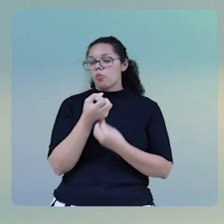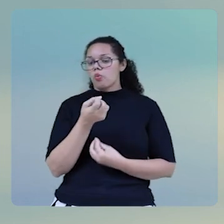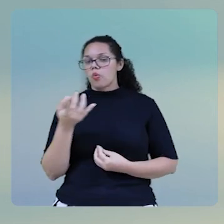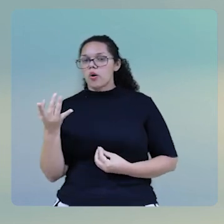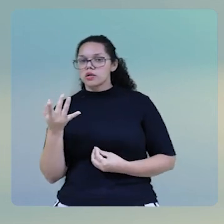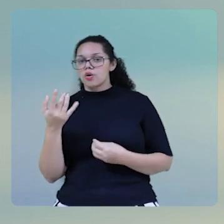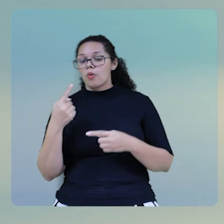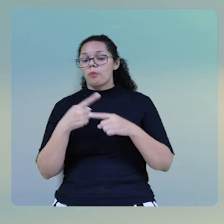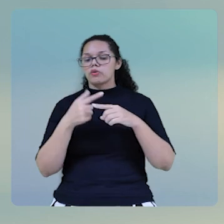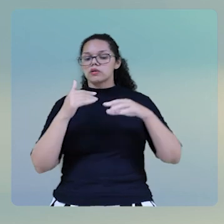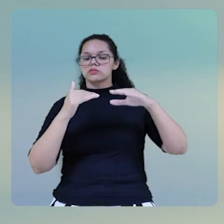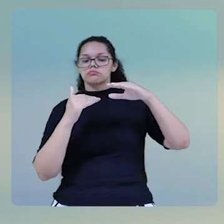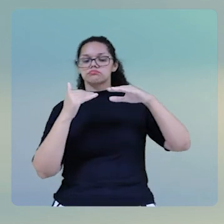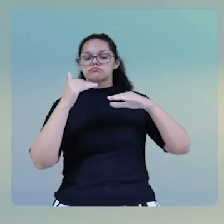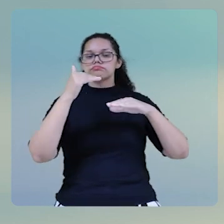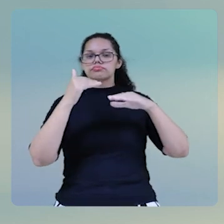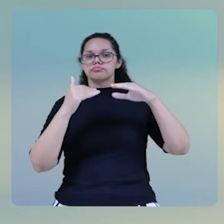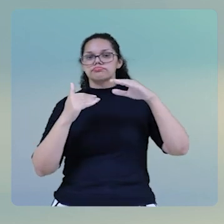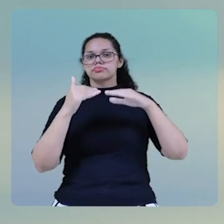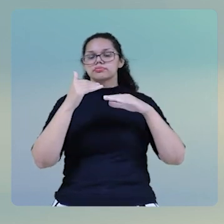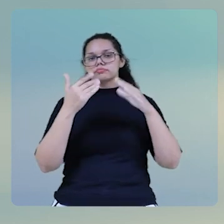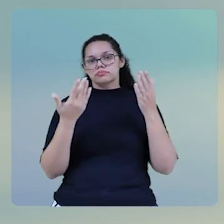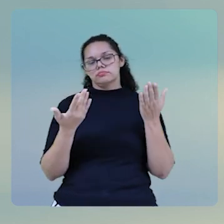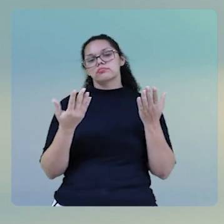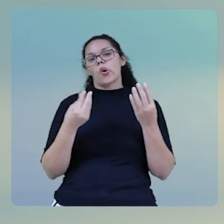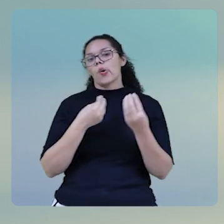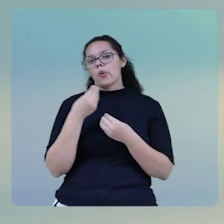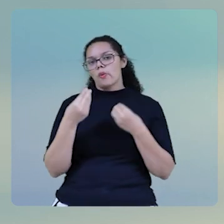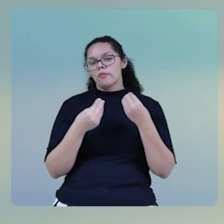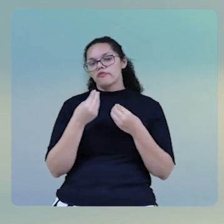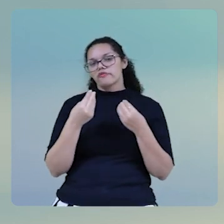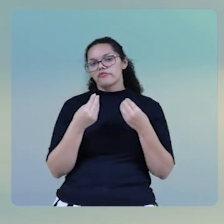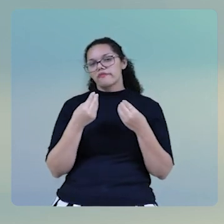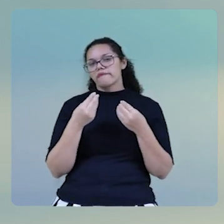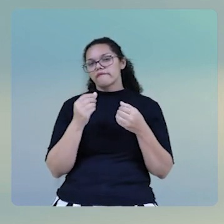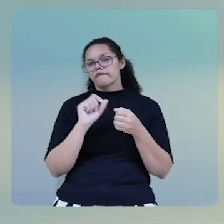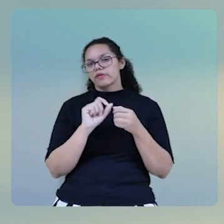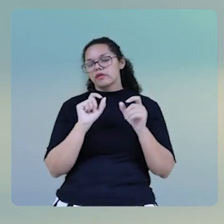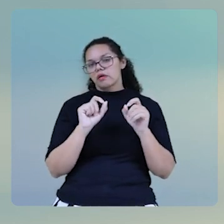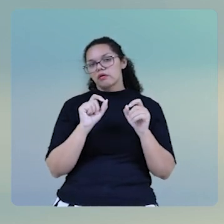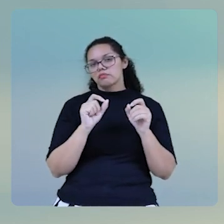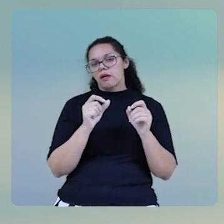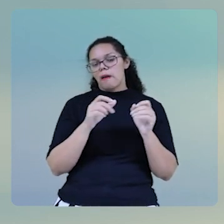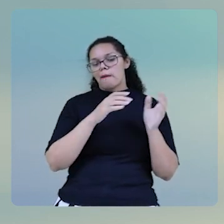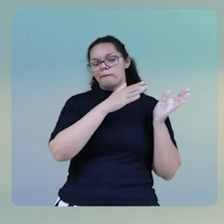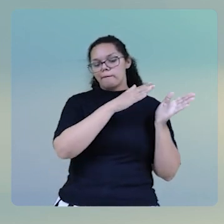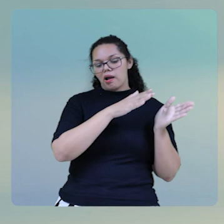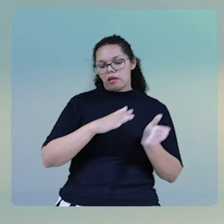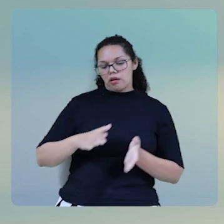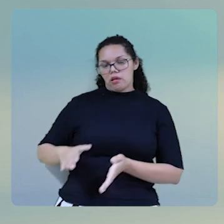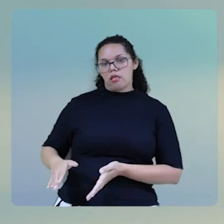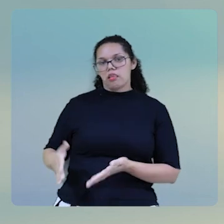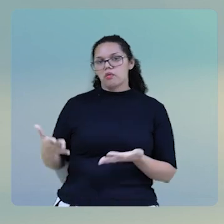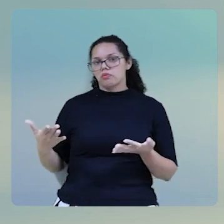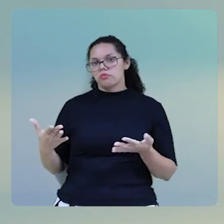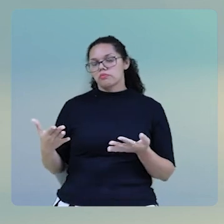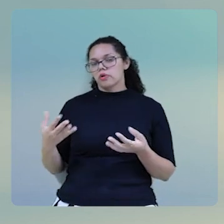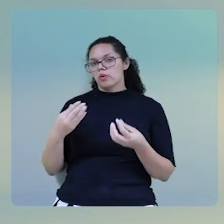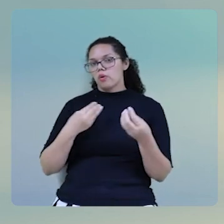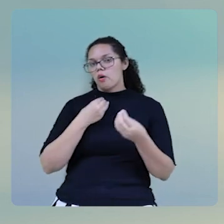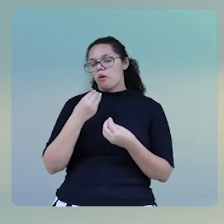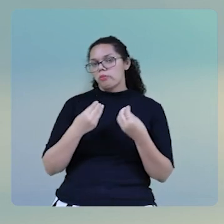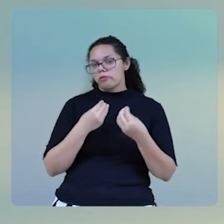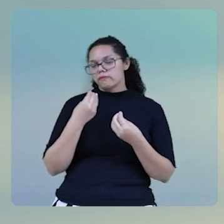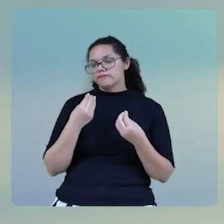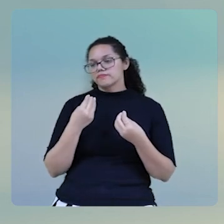estão em paralelo, como é que fica? Fica 30 vezes 60, é o produto pela